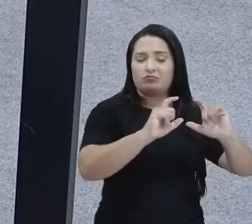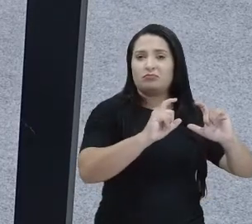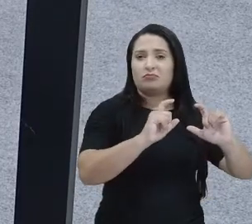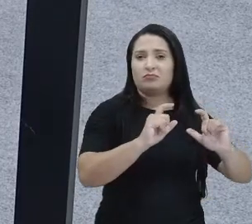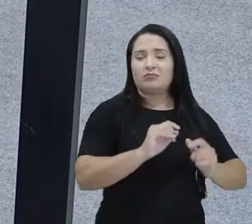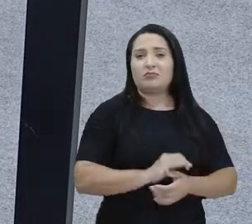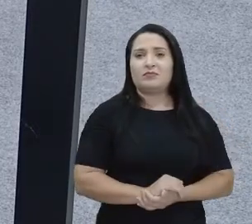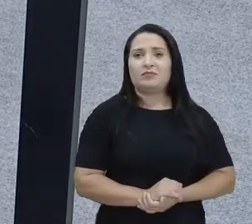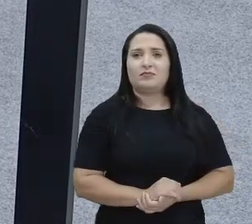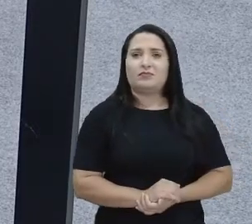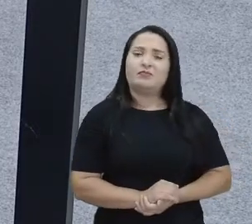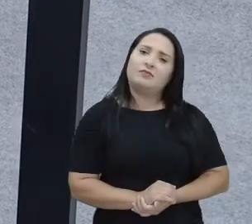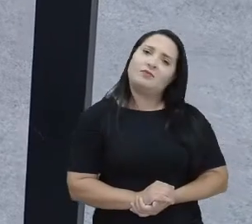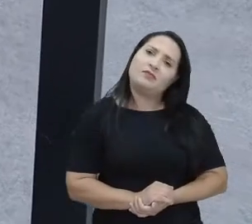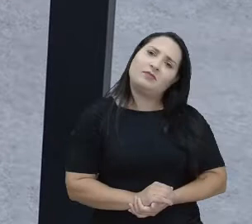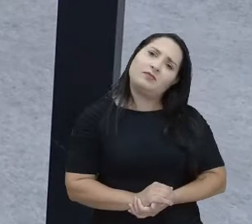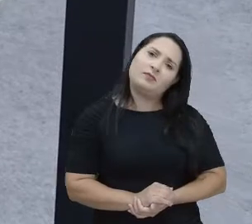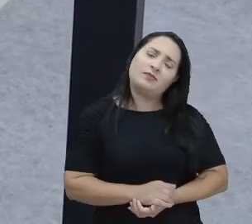quadro, ó,